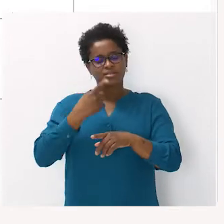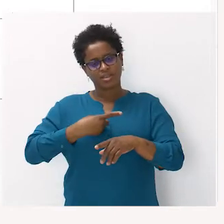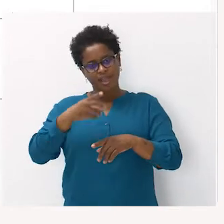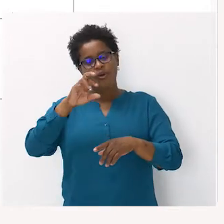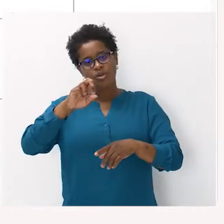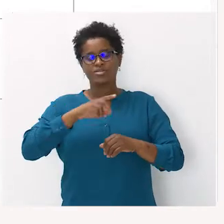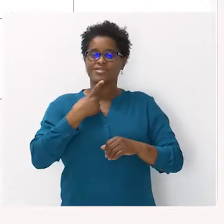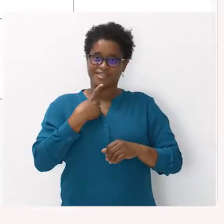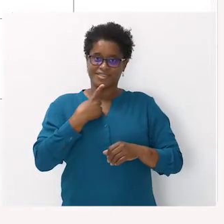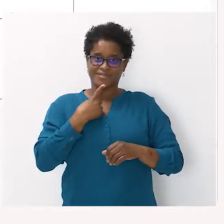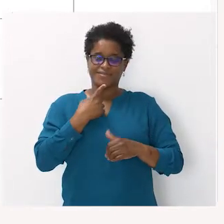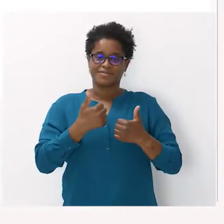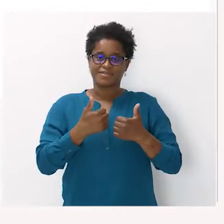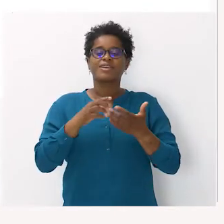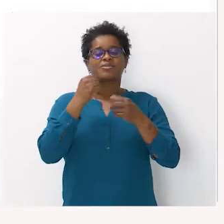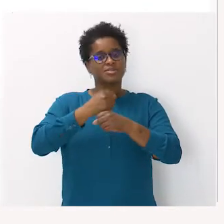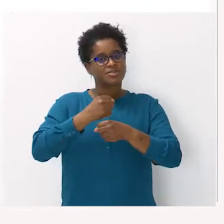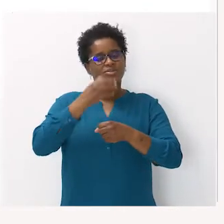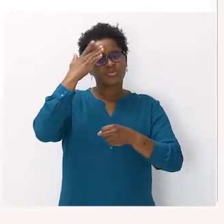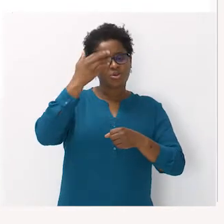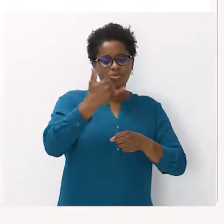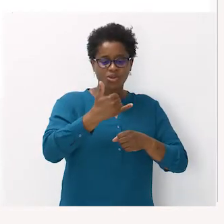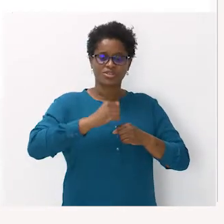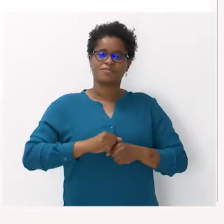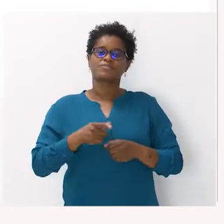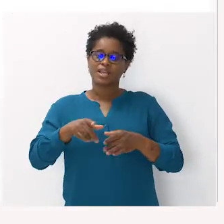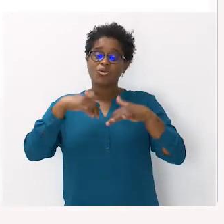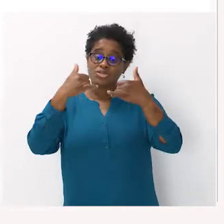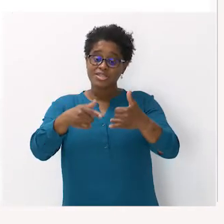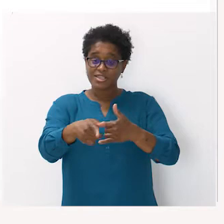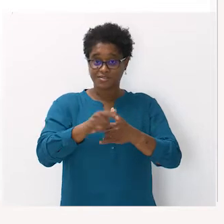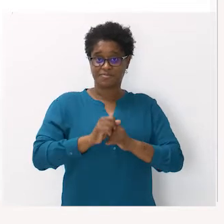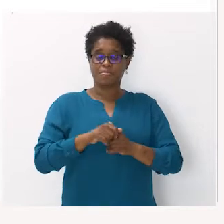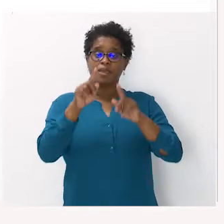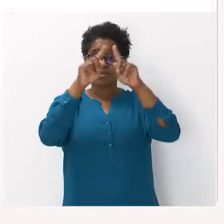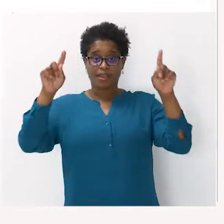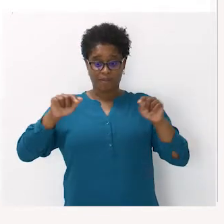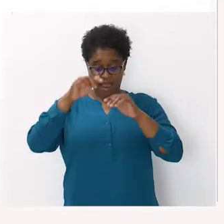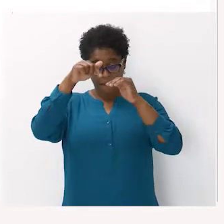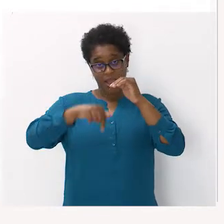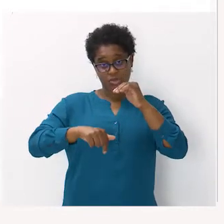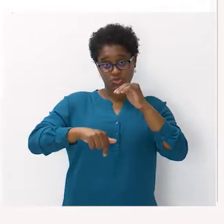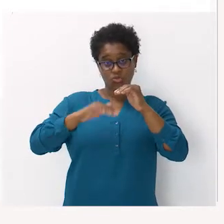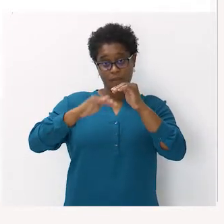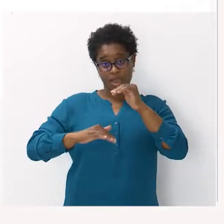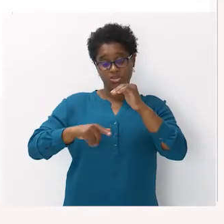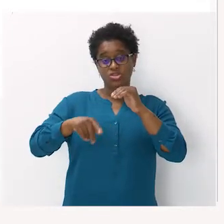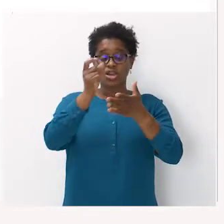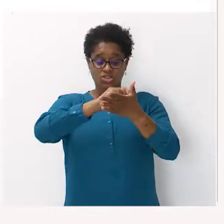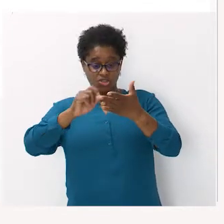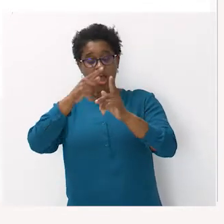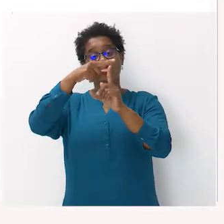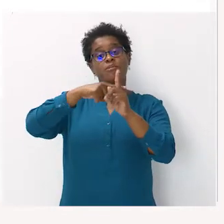8. Certo? O exercício número 2 diz o seguinte. Na tabela abaixo estão registradas